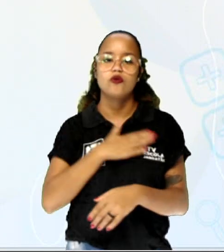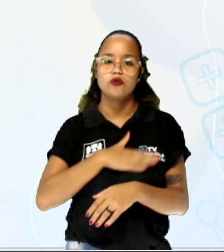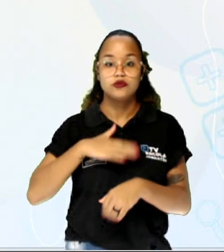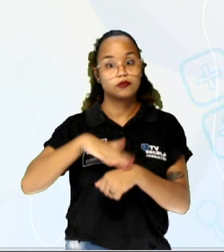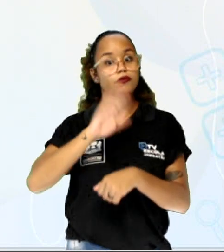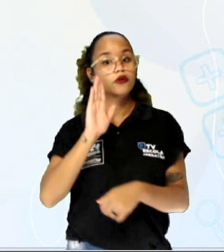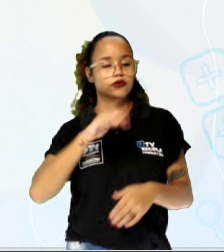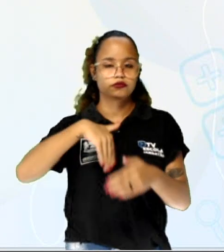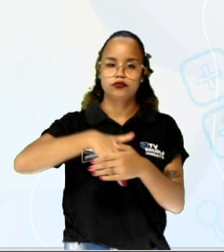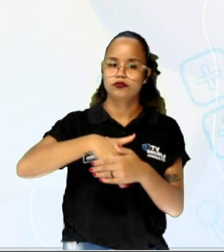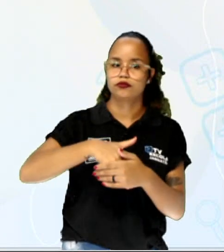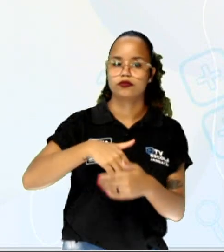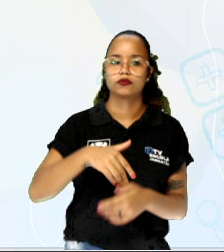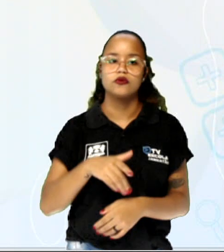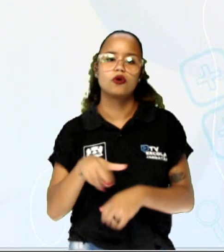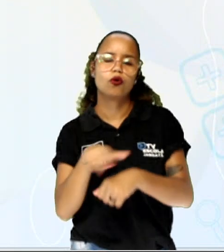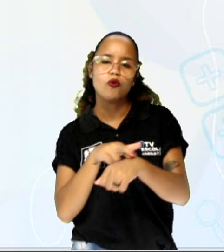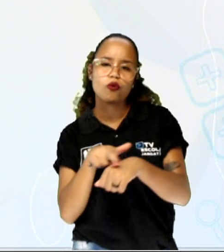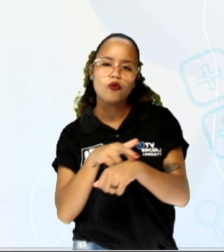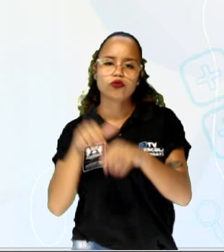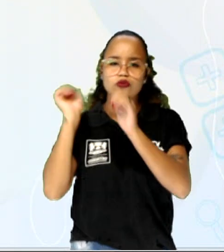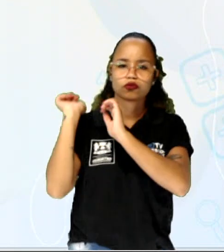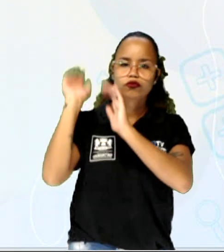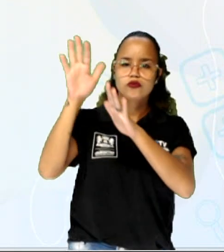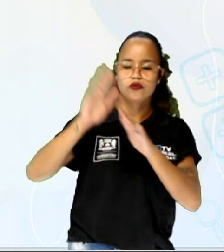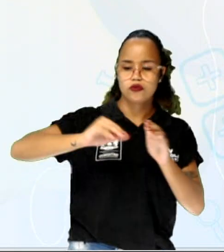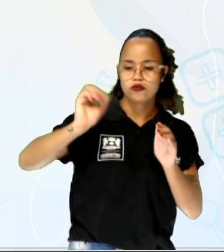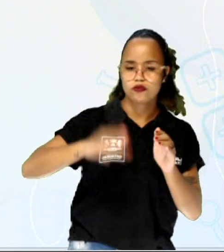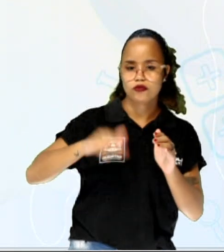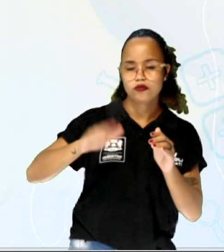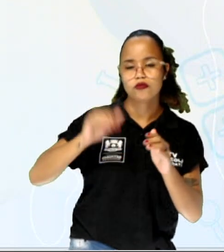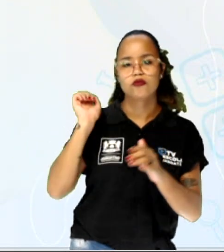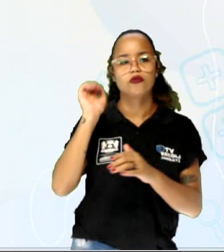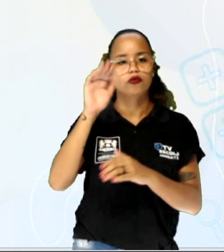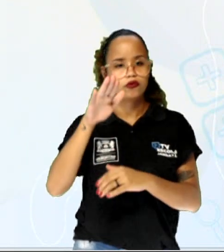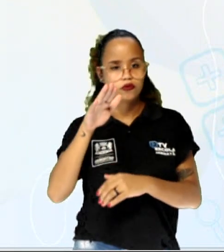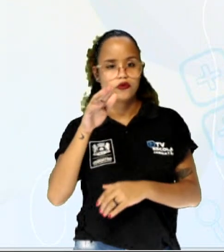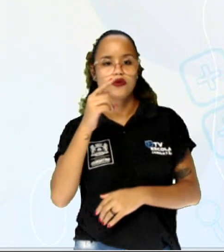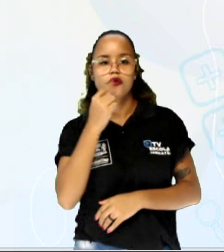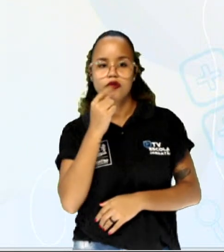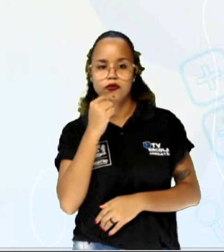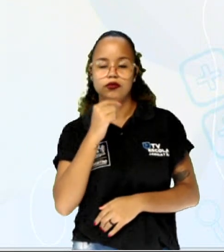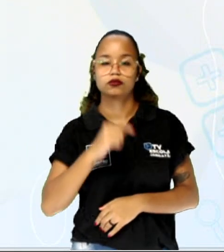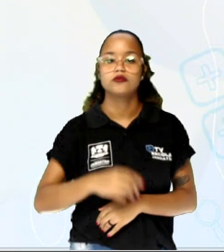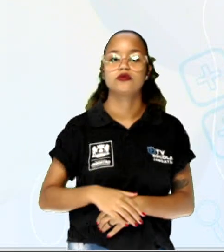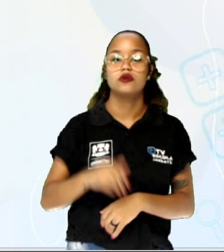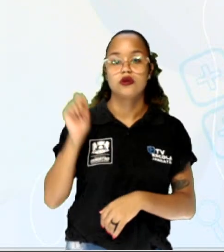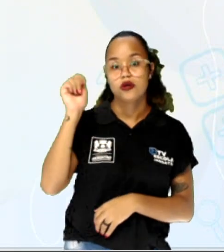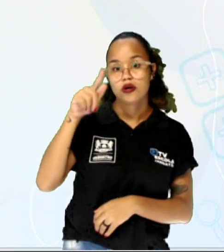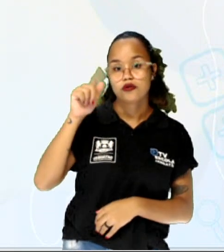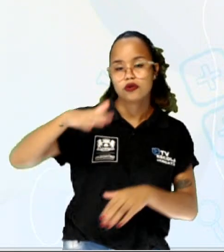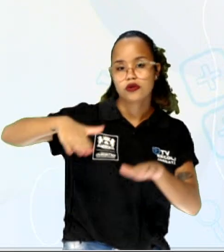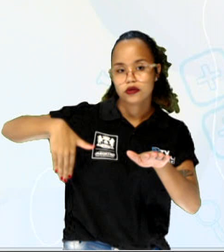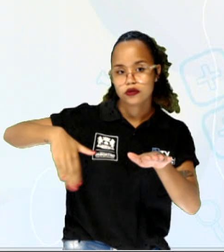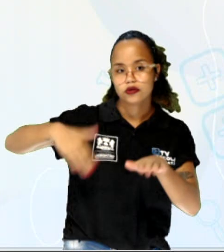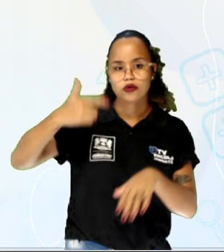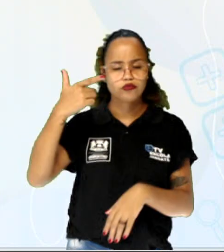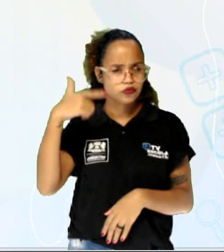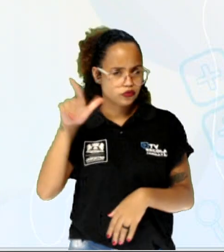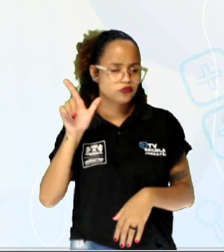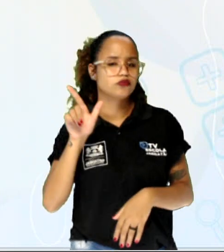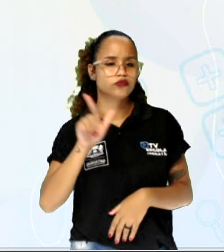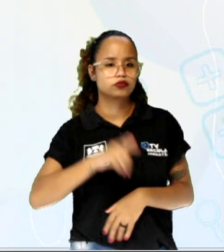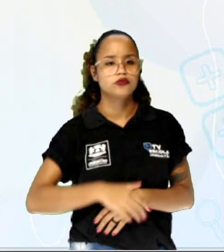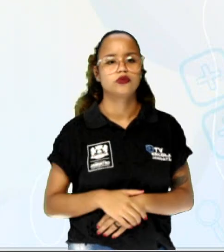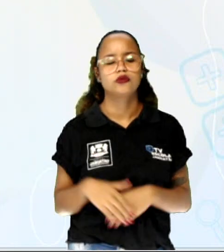futebol. A parte roxa é vôlei, vermelho é basquete, verde, o azulzinho lá claro é natação e outros, né? Então a legenda